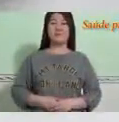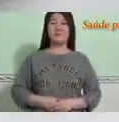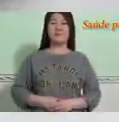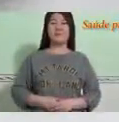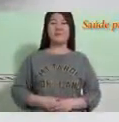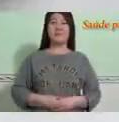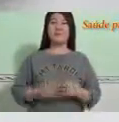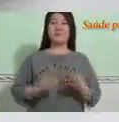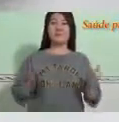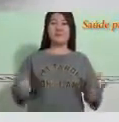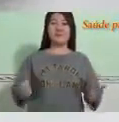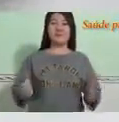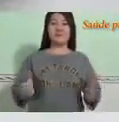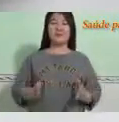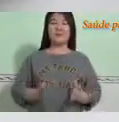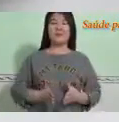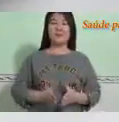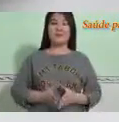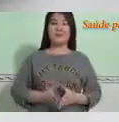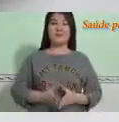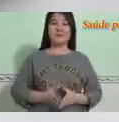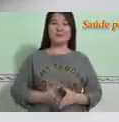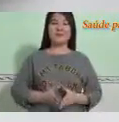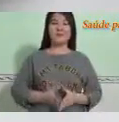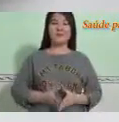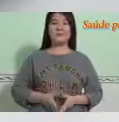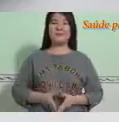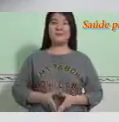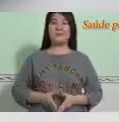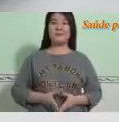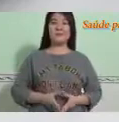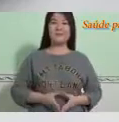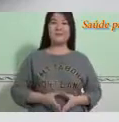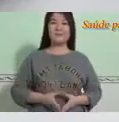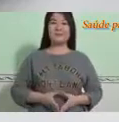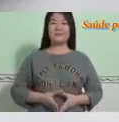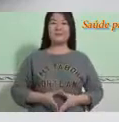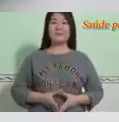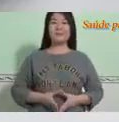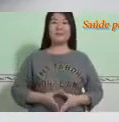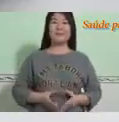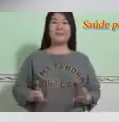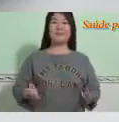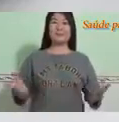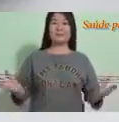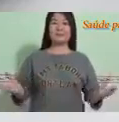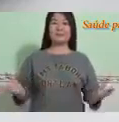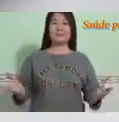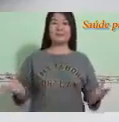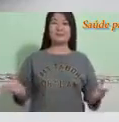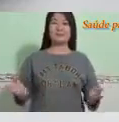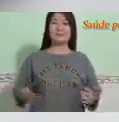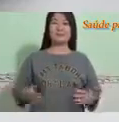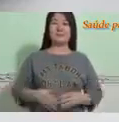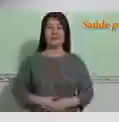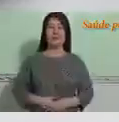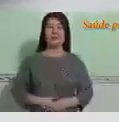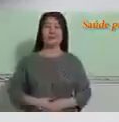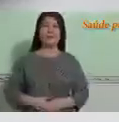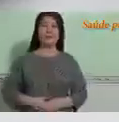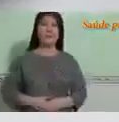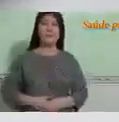secreções respiratórias que ficam suspensas no ar quando a pessoa é infectada tosse, espirra ou fala.